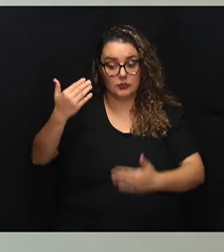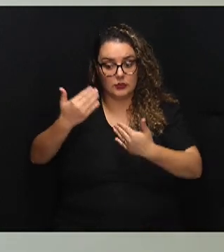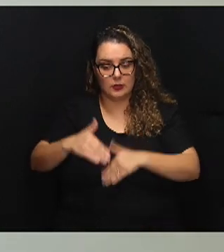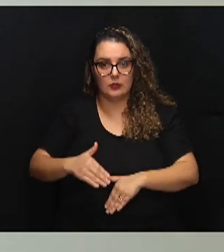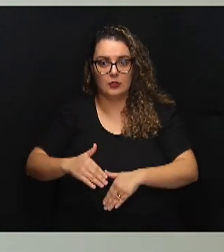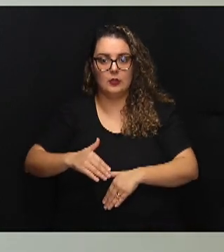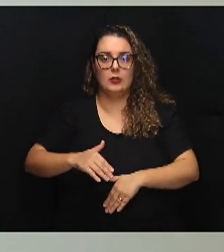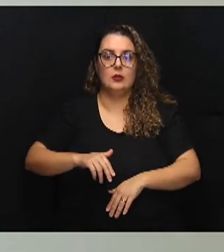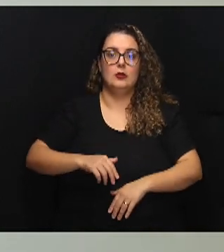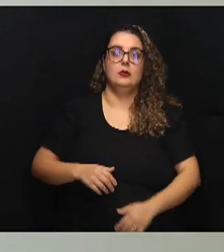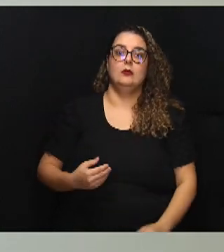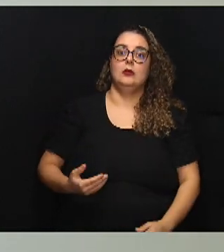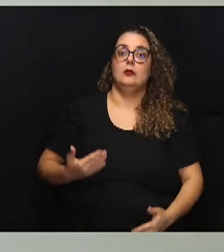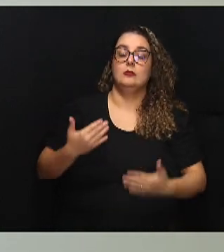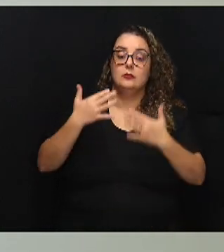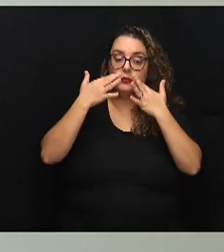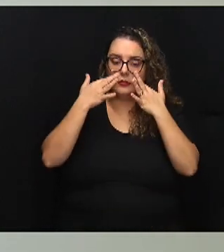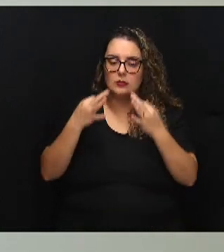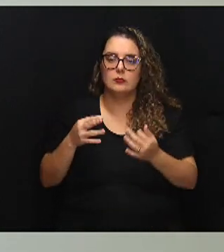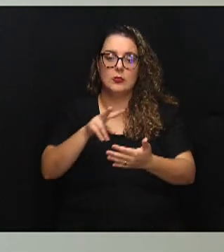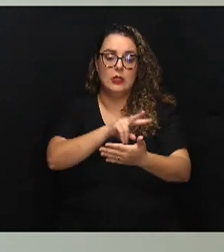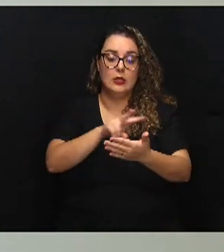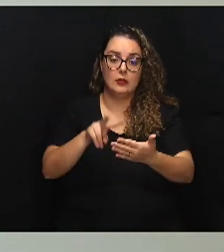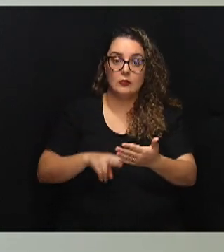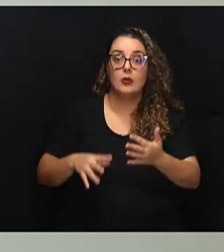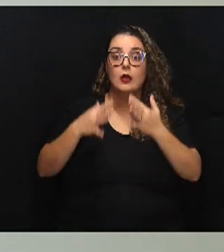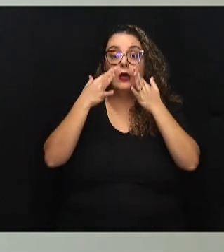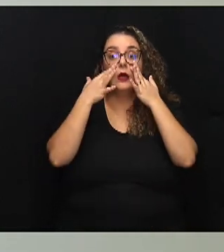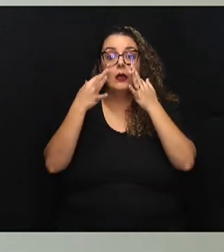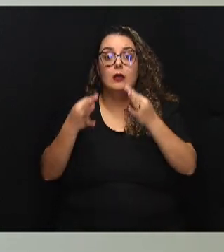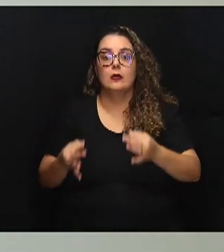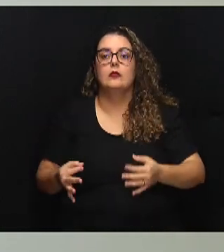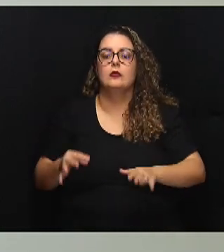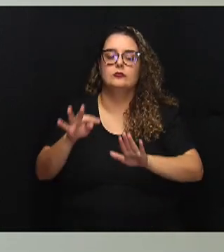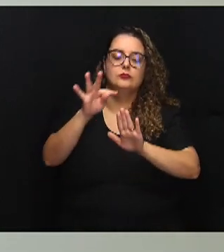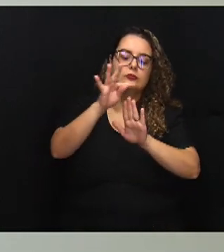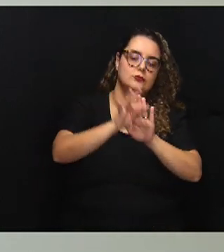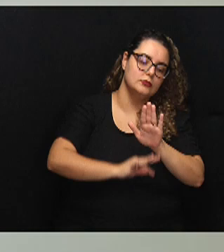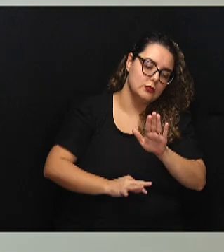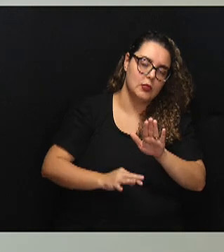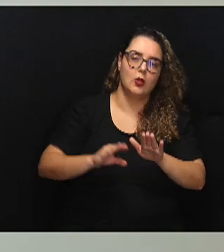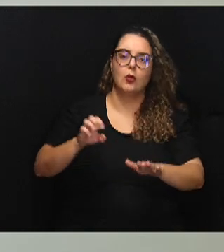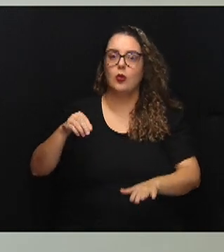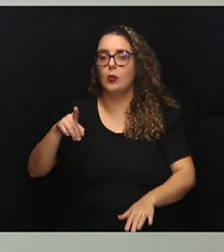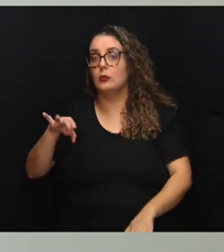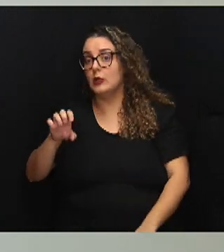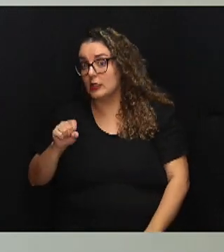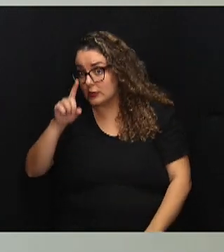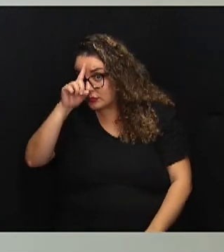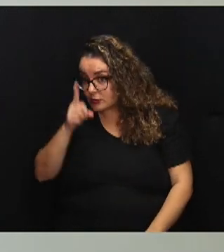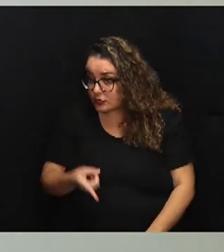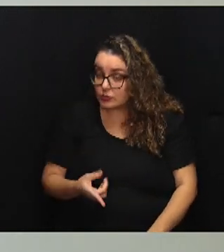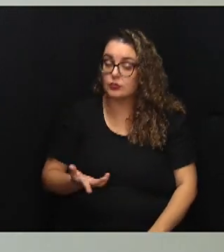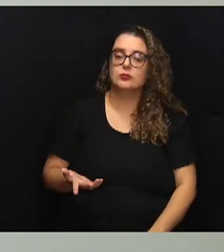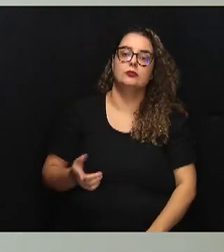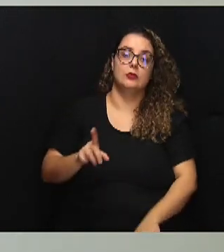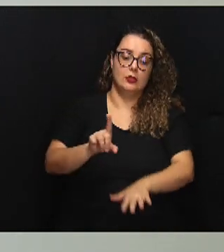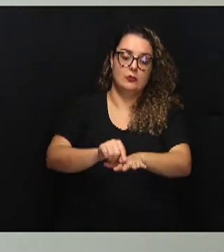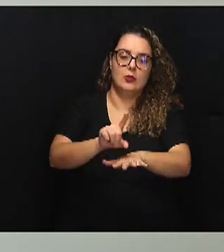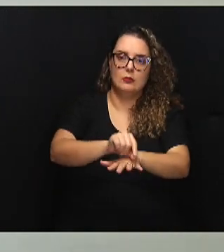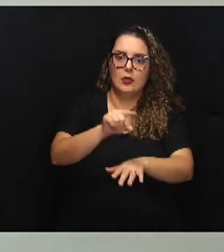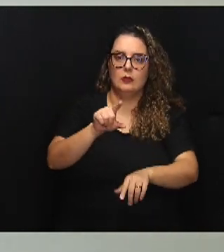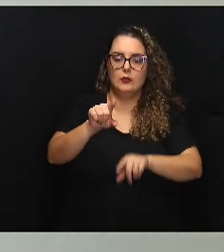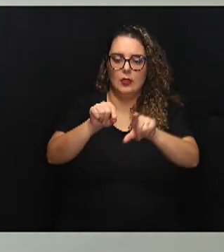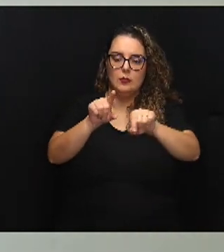muito dos estudantes atenção com leitura, atenção ali com os textos, com os comandos, com as próprias alternativas que vão aparecer